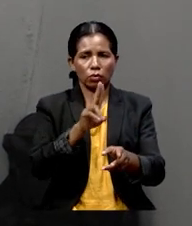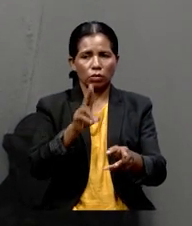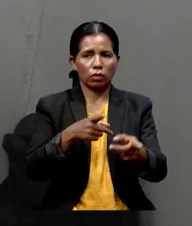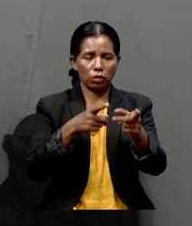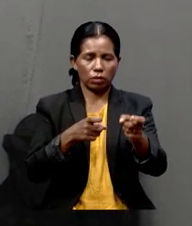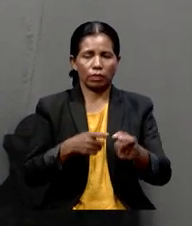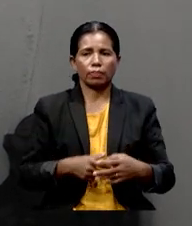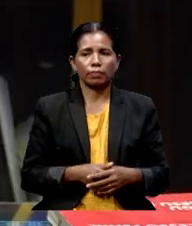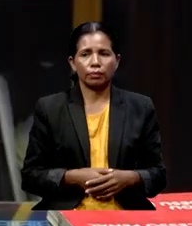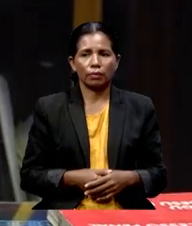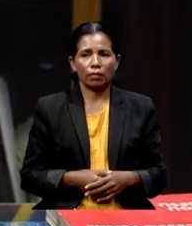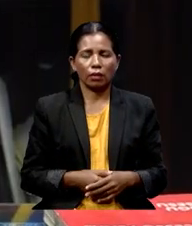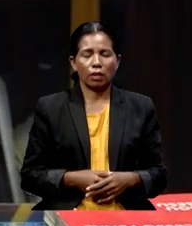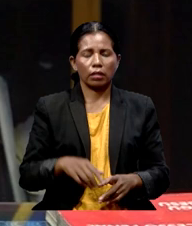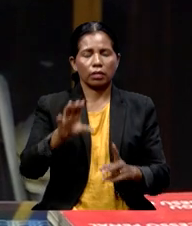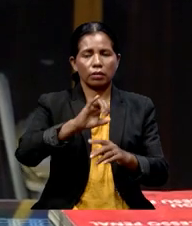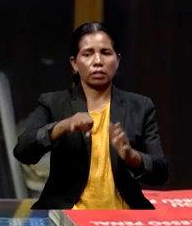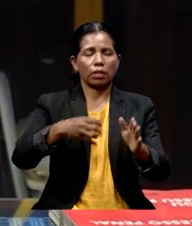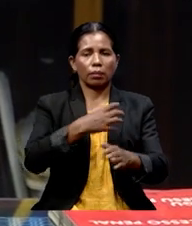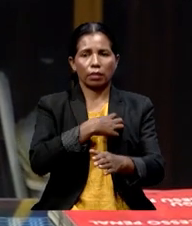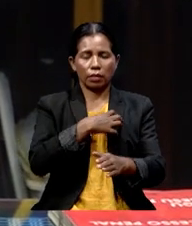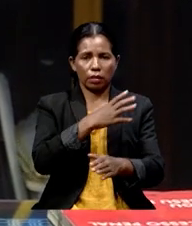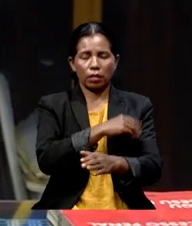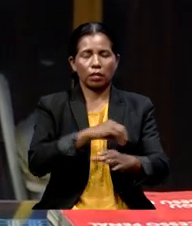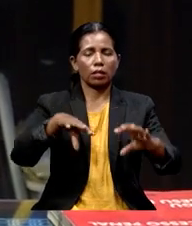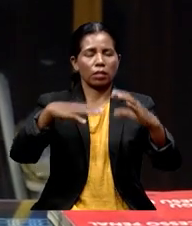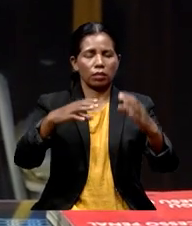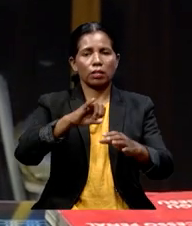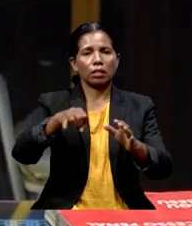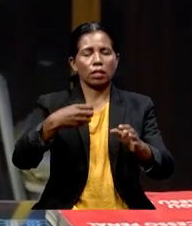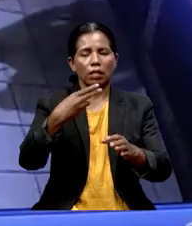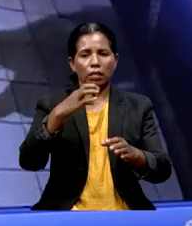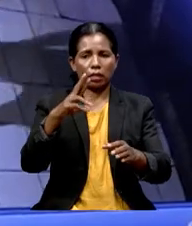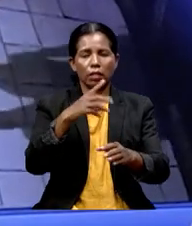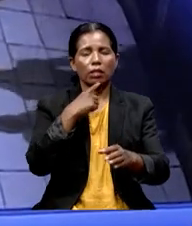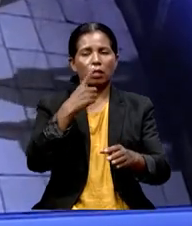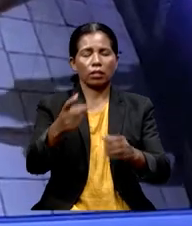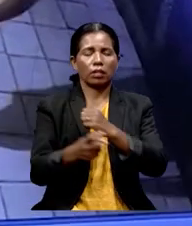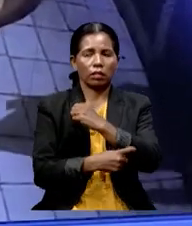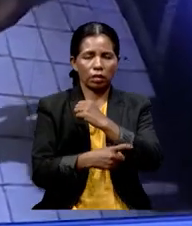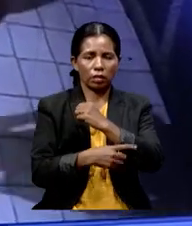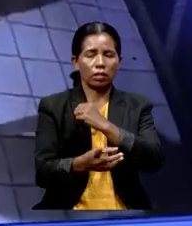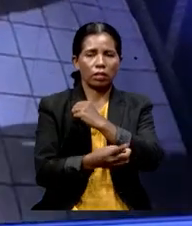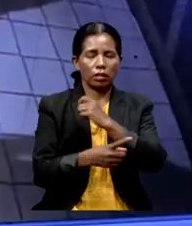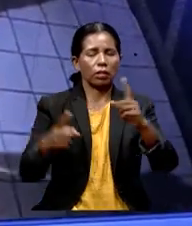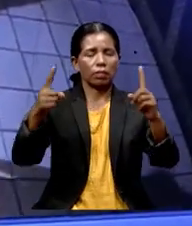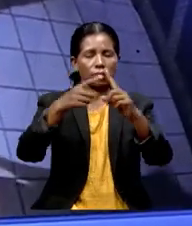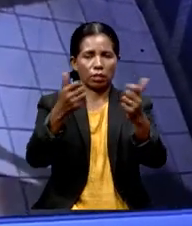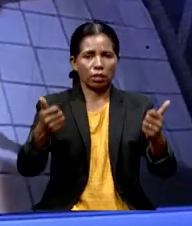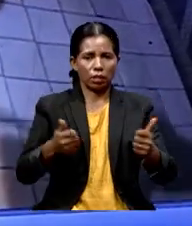uso de arma. Antes, o comandante-geral PNTL e comissário-geral Henrique da Costa aplicam na sanção disciplinar para